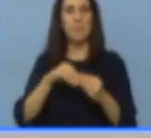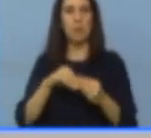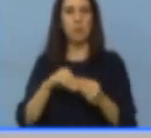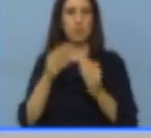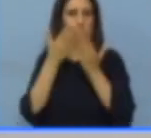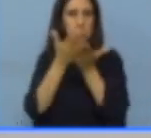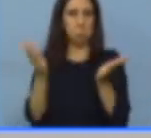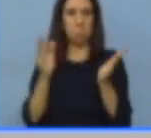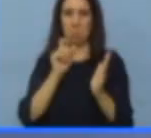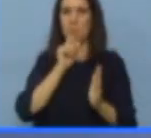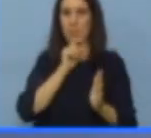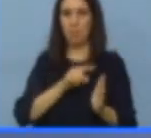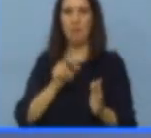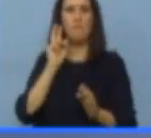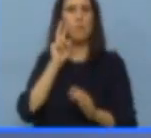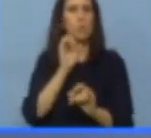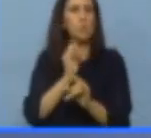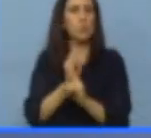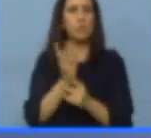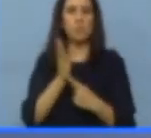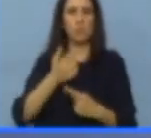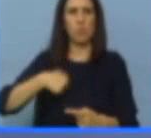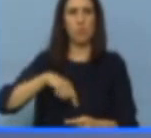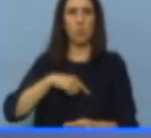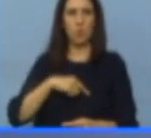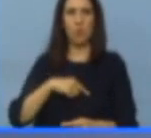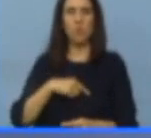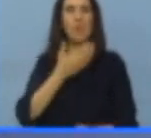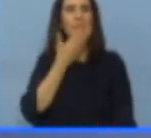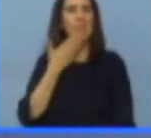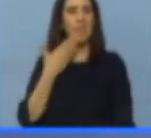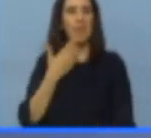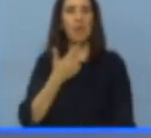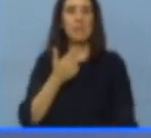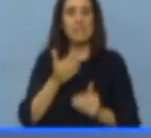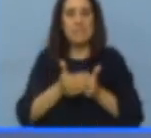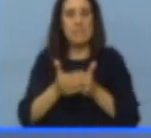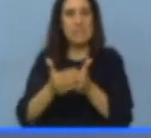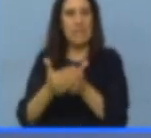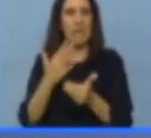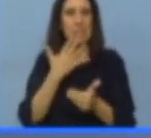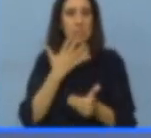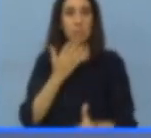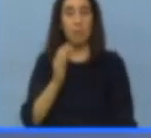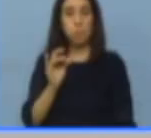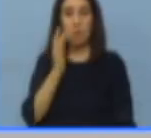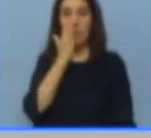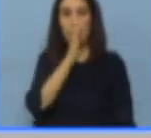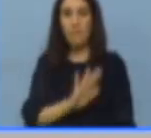abertos a outros valores. Por exemplo, nós somos muito eficientes, gostamos das coisas direitinhas. Na África as pessoas são